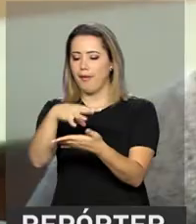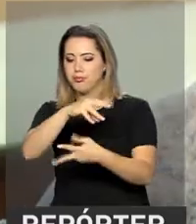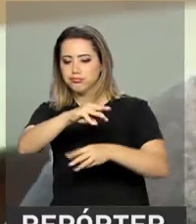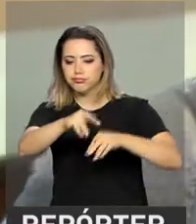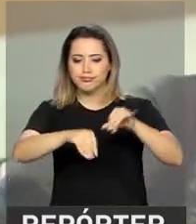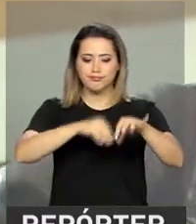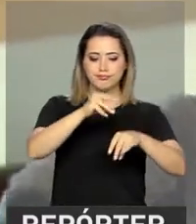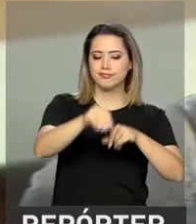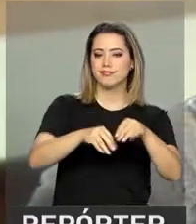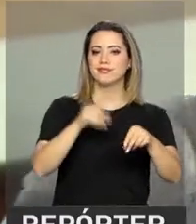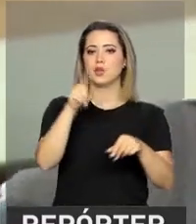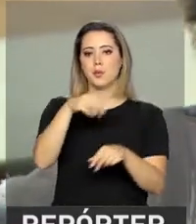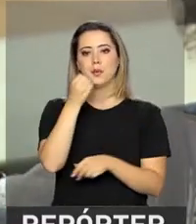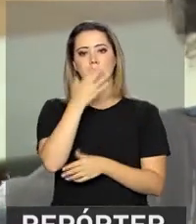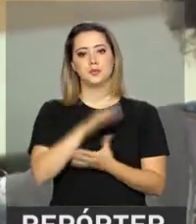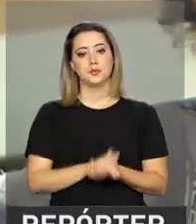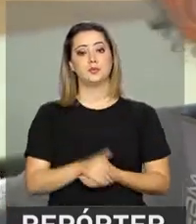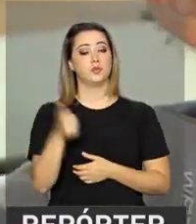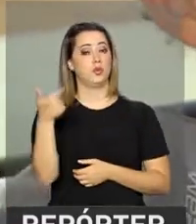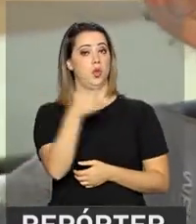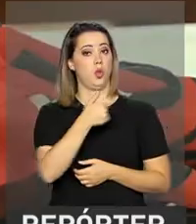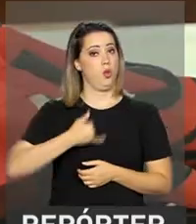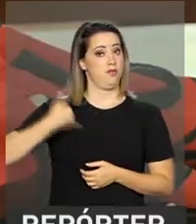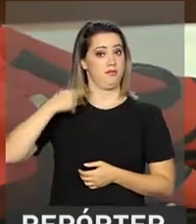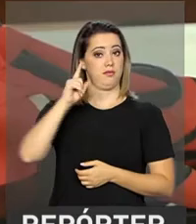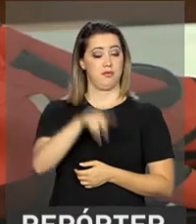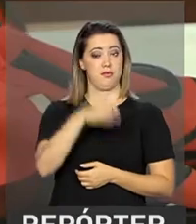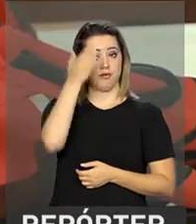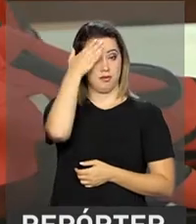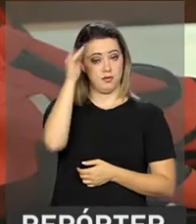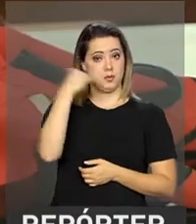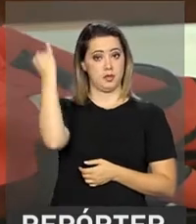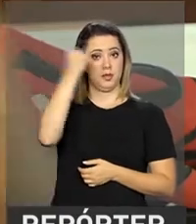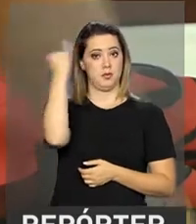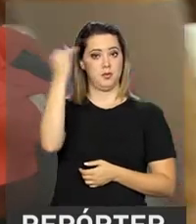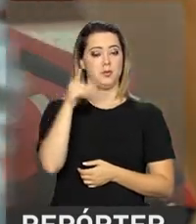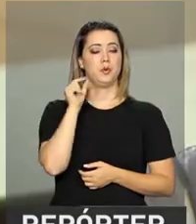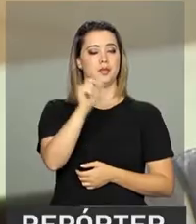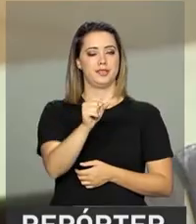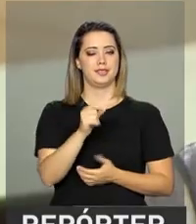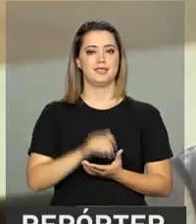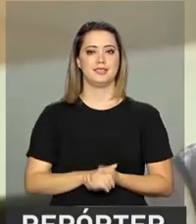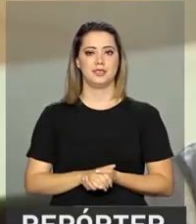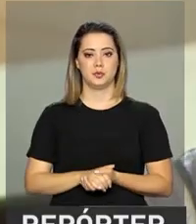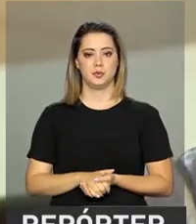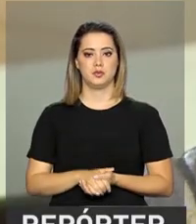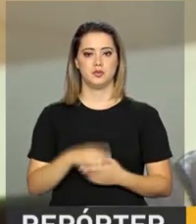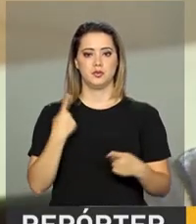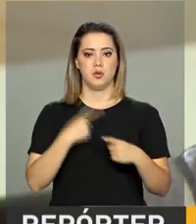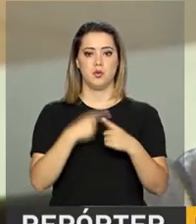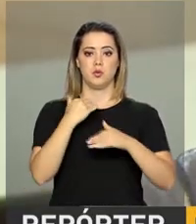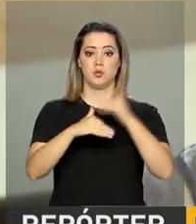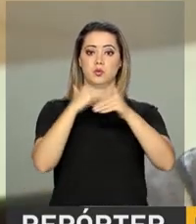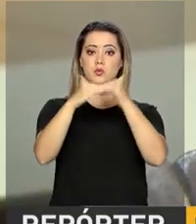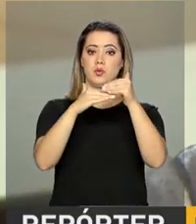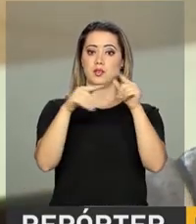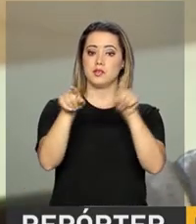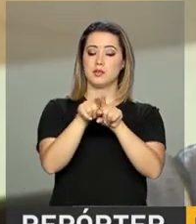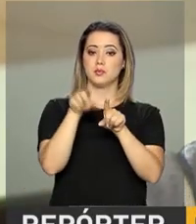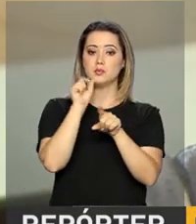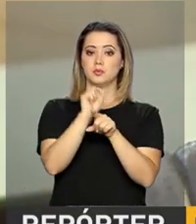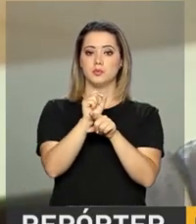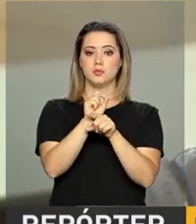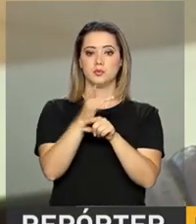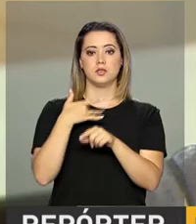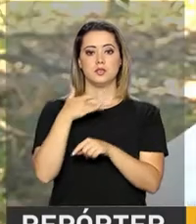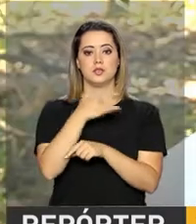escola. Renato, de 12 anos, sabe da importância de um prato colorido. Por causa do seu crescimento e por causa